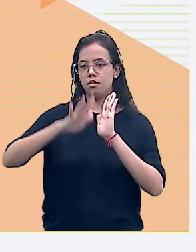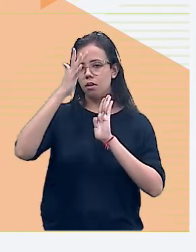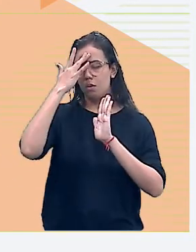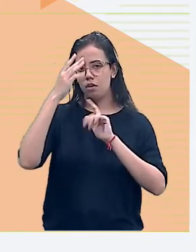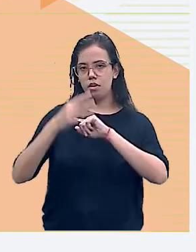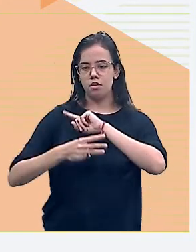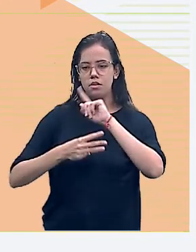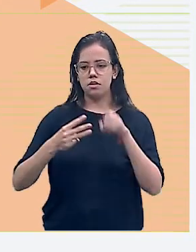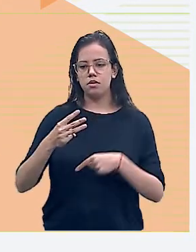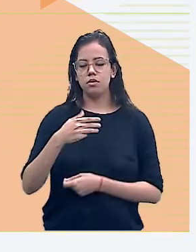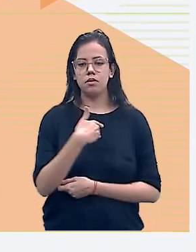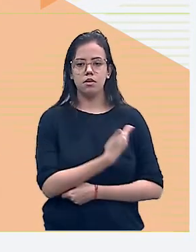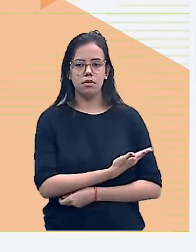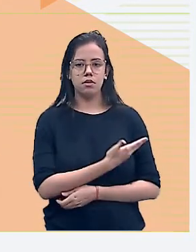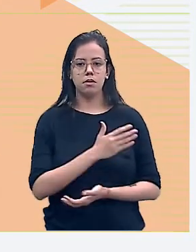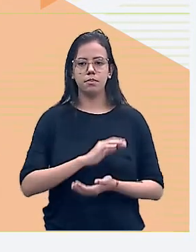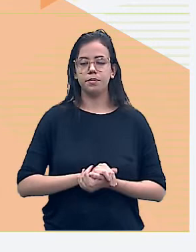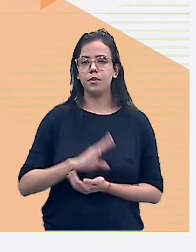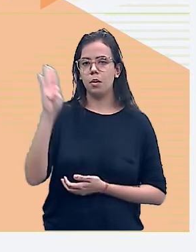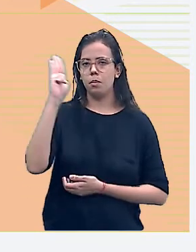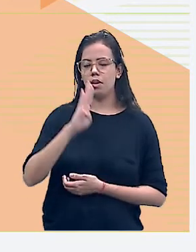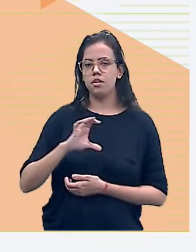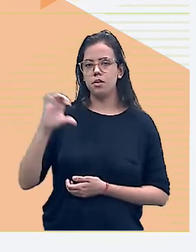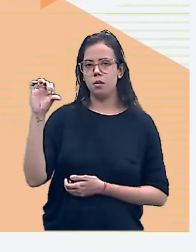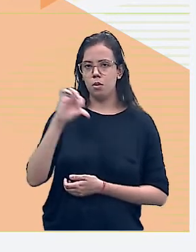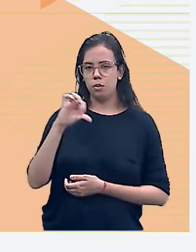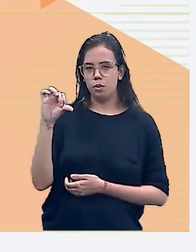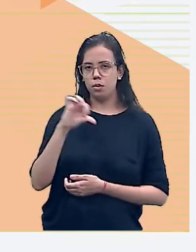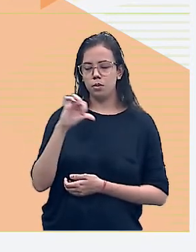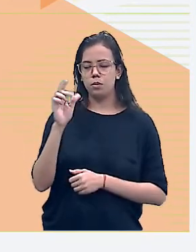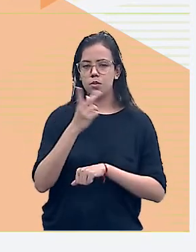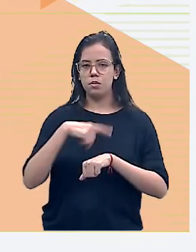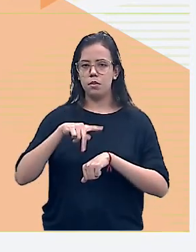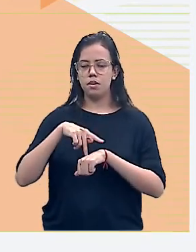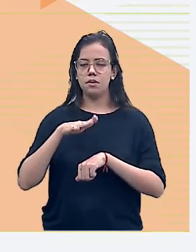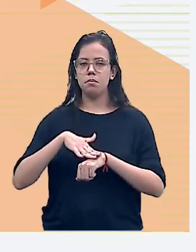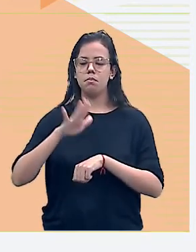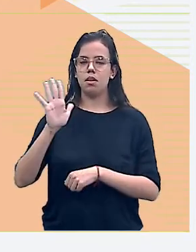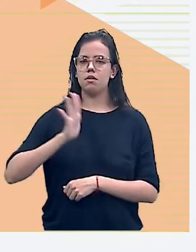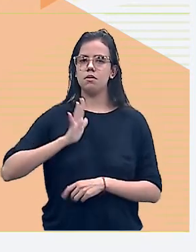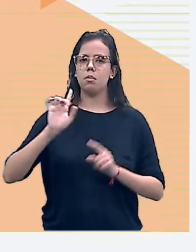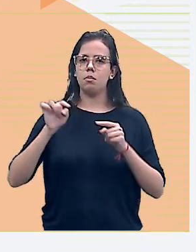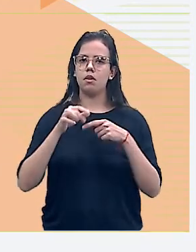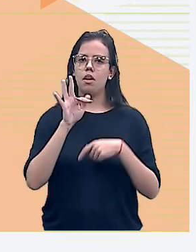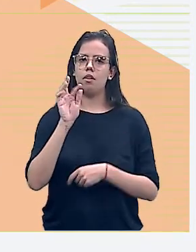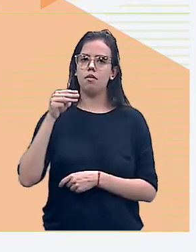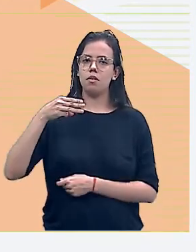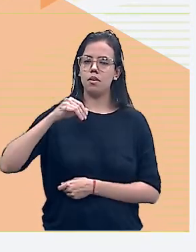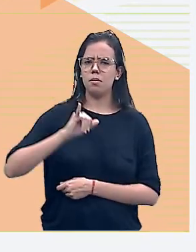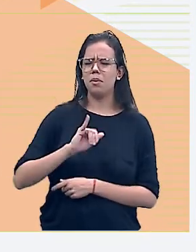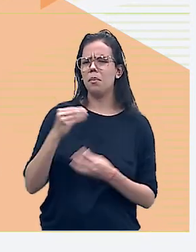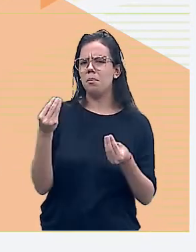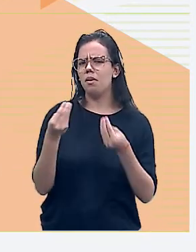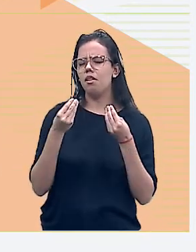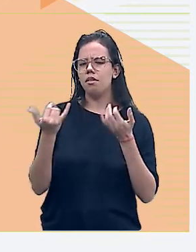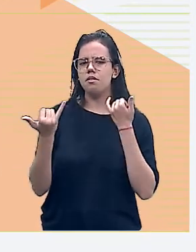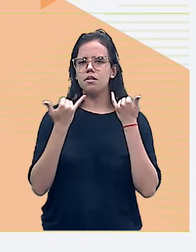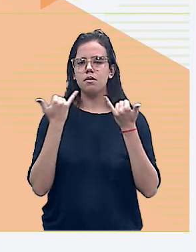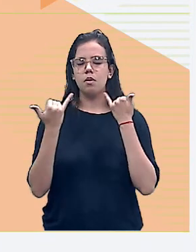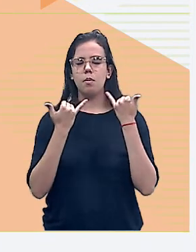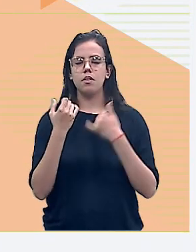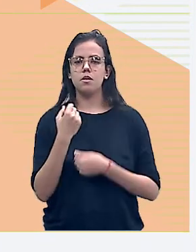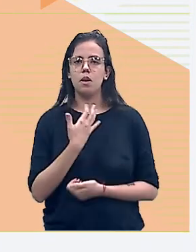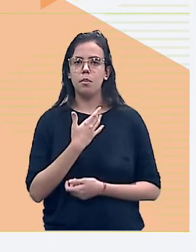três ó o Brasil a culpa não na posição nos países mais ricos de acordo com FMI ir pro seu por quê que cidade vai me servir